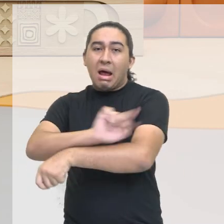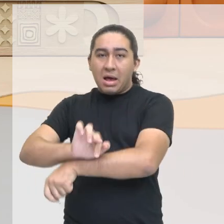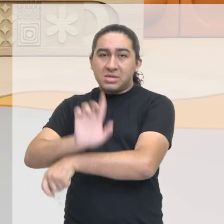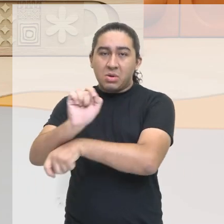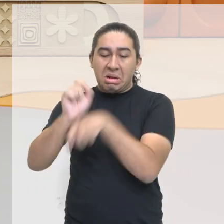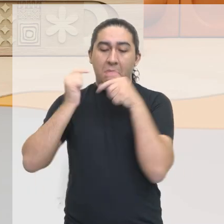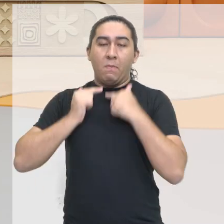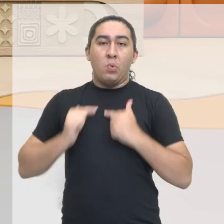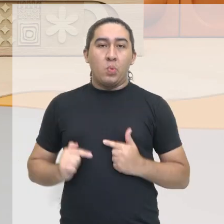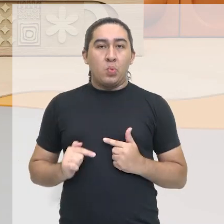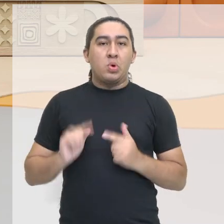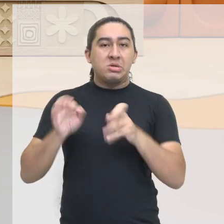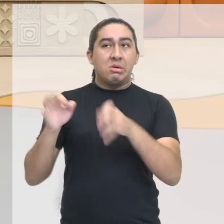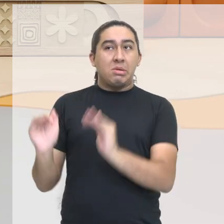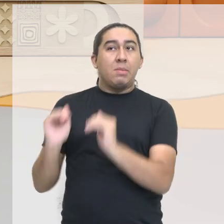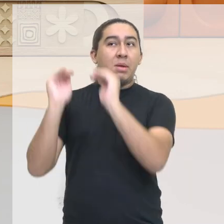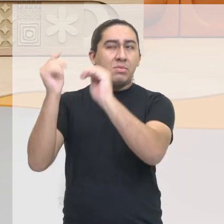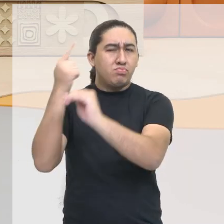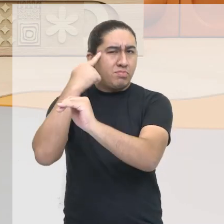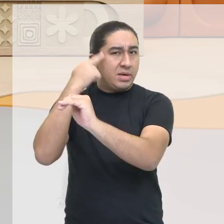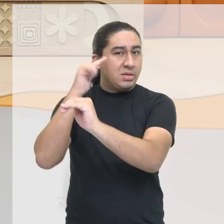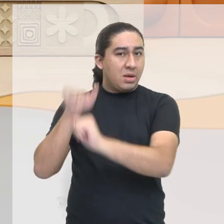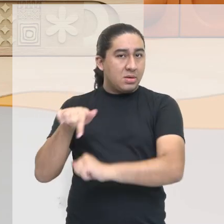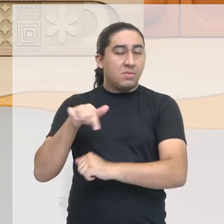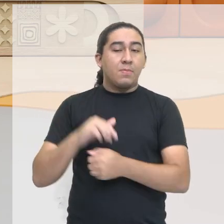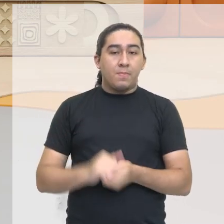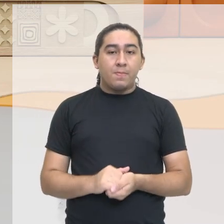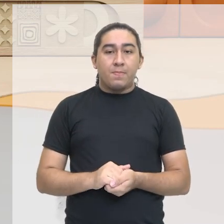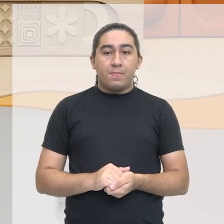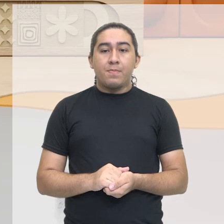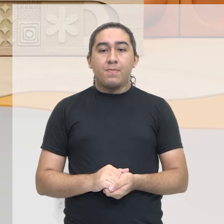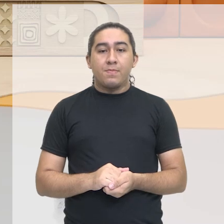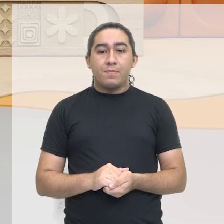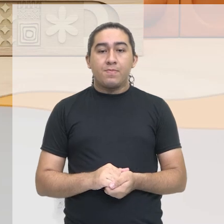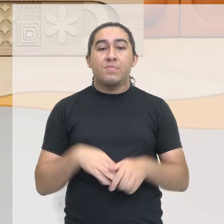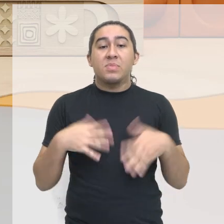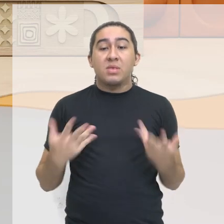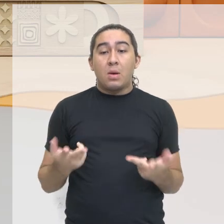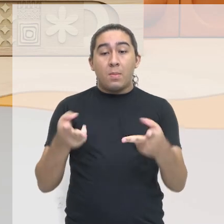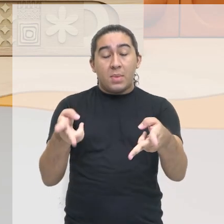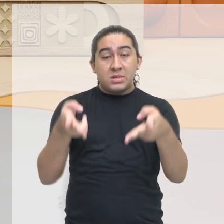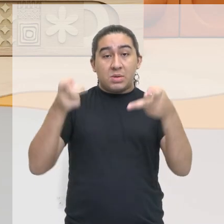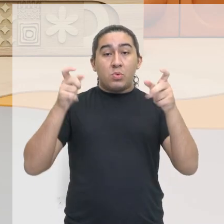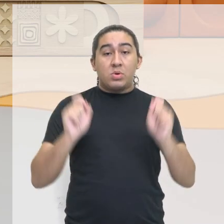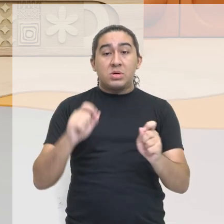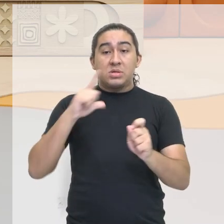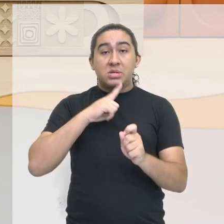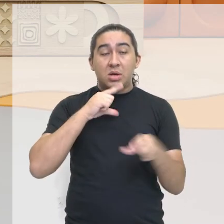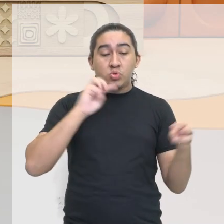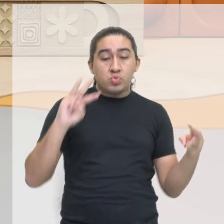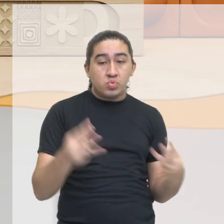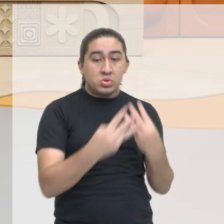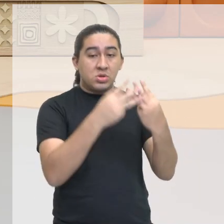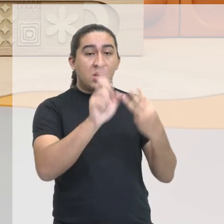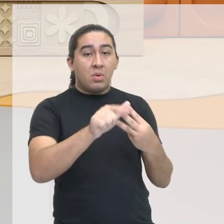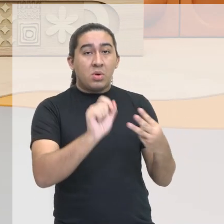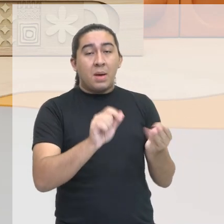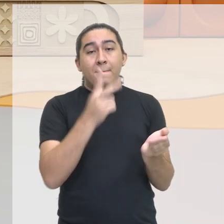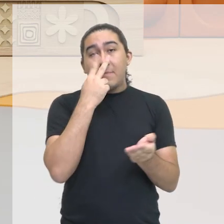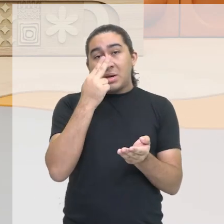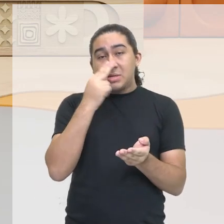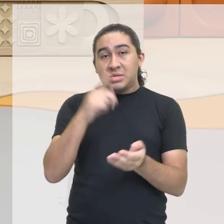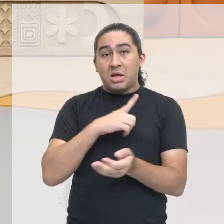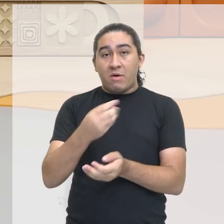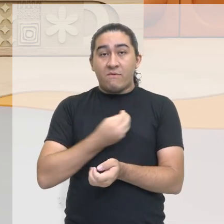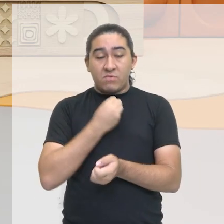raça pura, aquela raça suprema, aquela raça superior. Então, vamos observar que nós temos aí judeus que vão ser excluídos